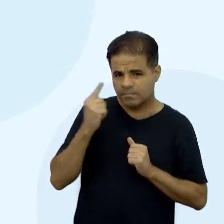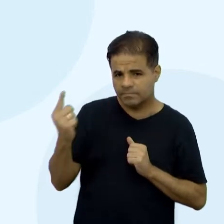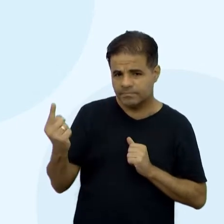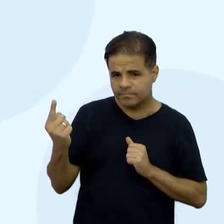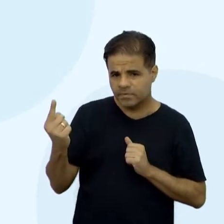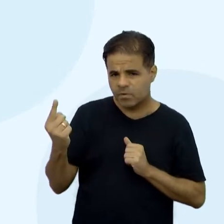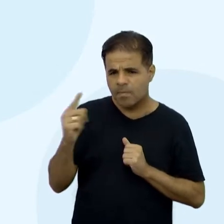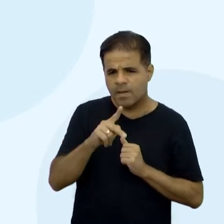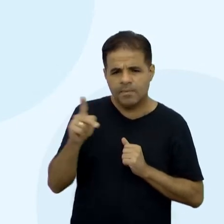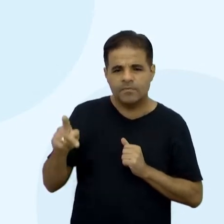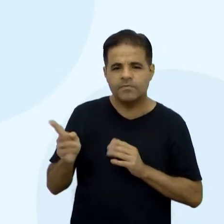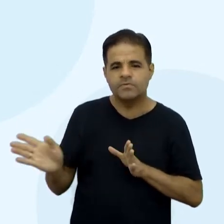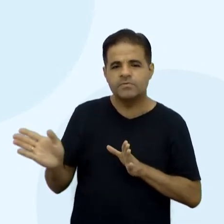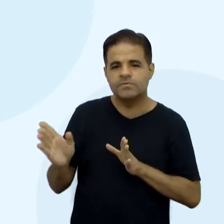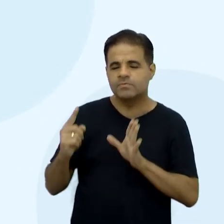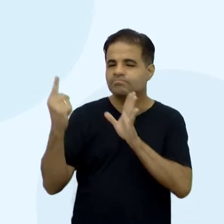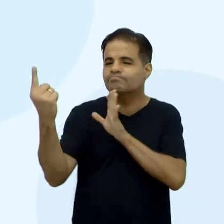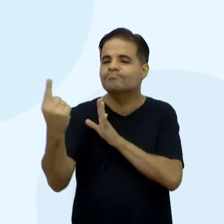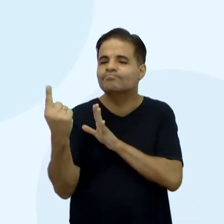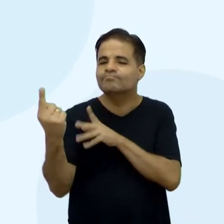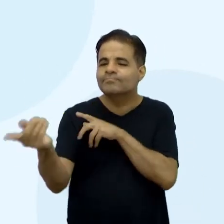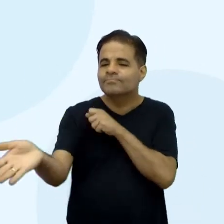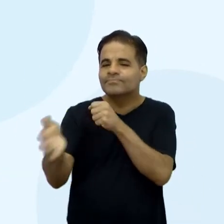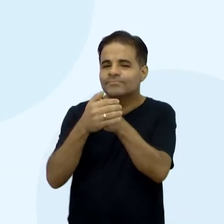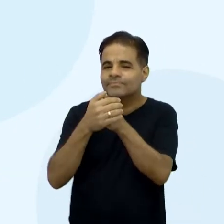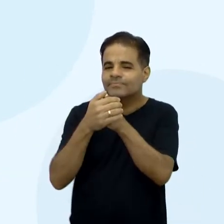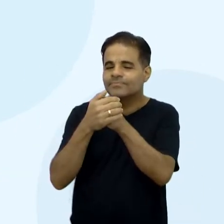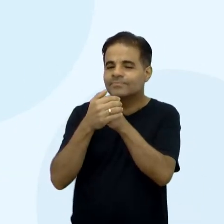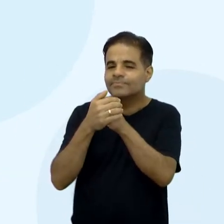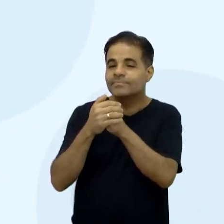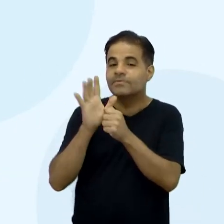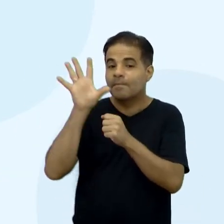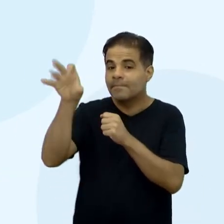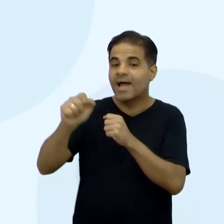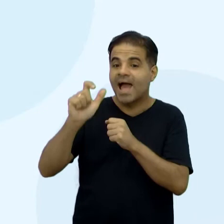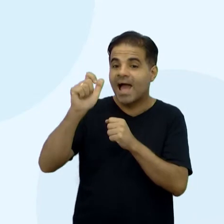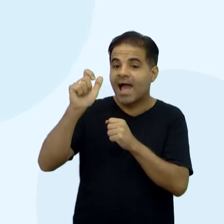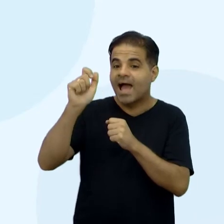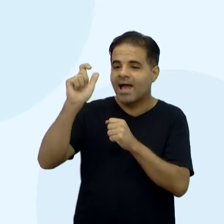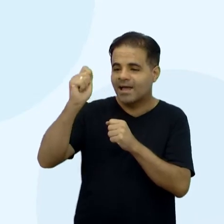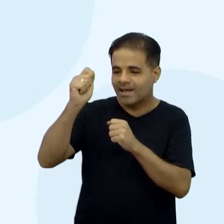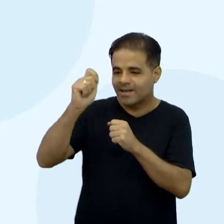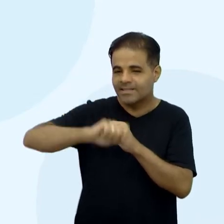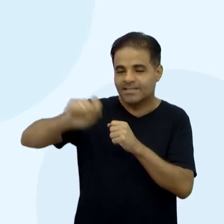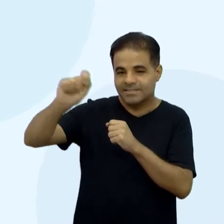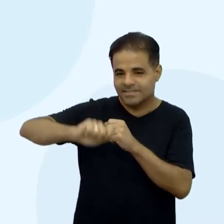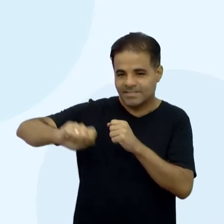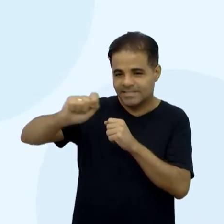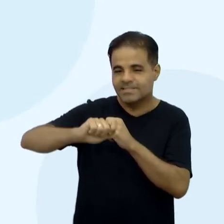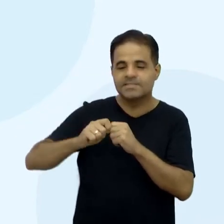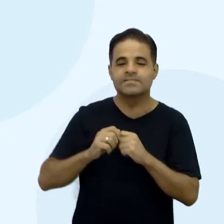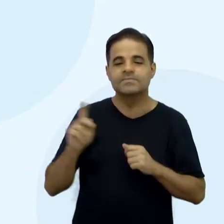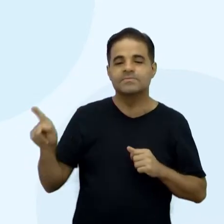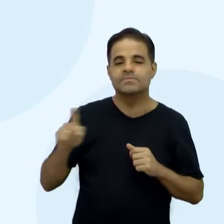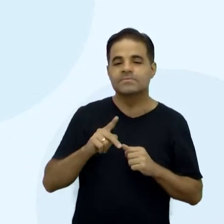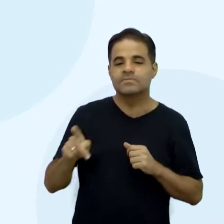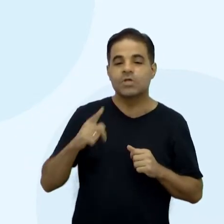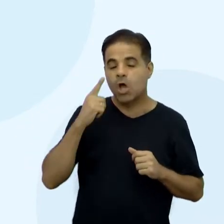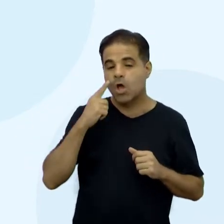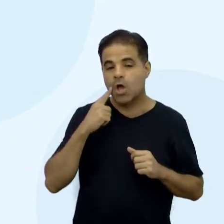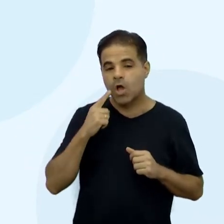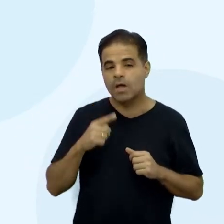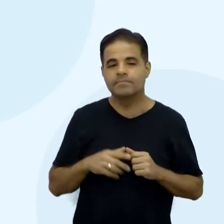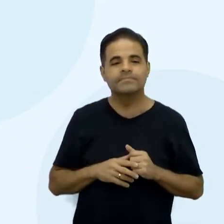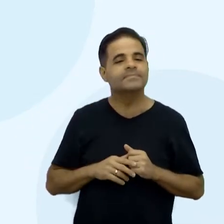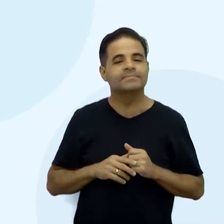olhada. Osmar! Estão no cantinho de braço erguido. Gente, fiquem aí. Eu vou pegar a caneta e vou mostrar onde está o professor Osmar. E mostra onde está a bola,